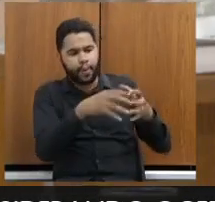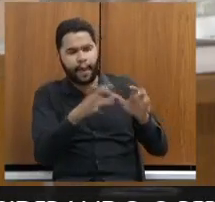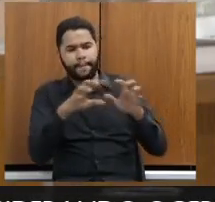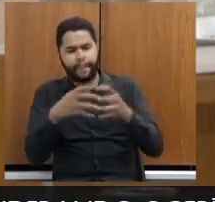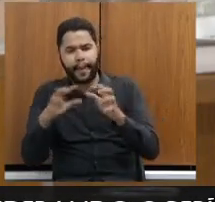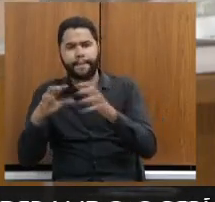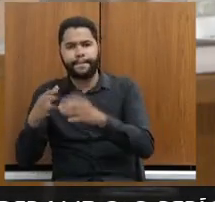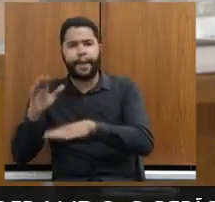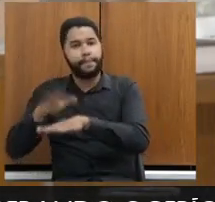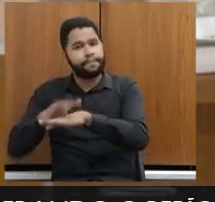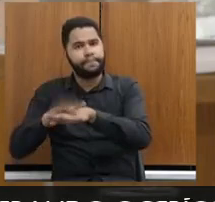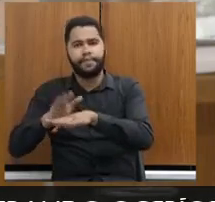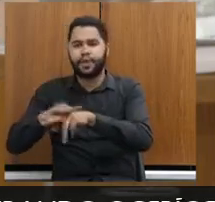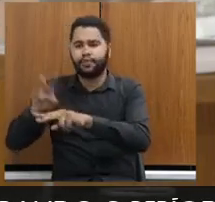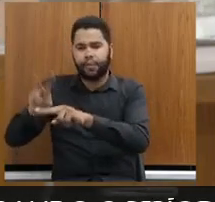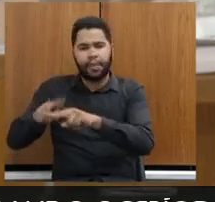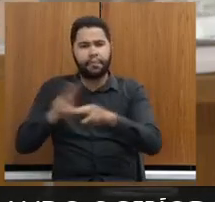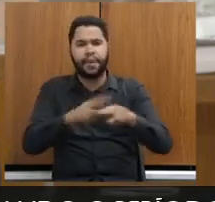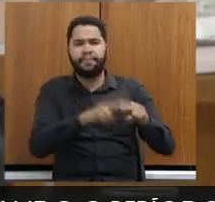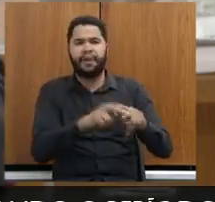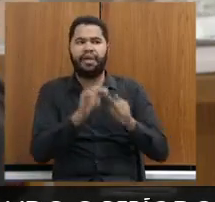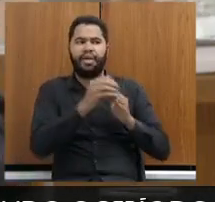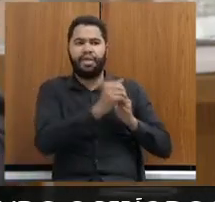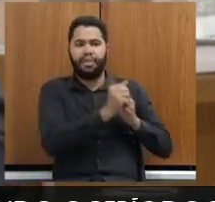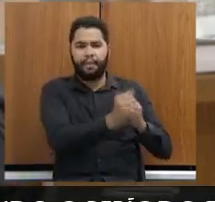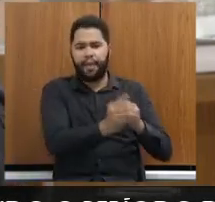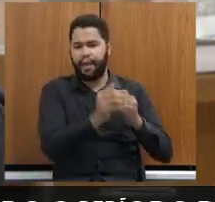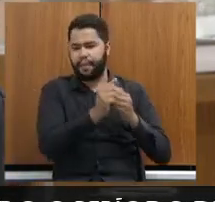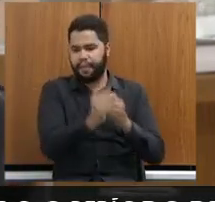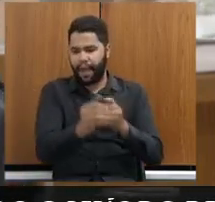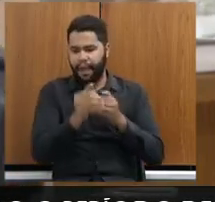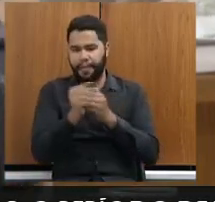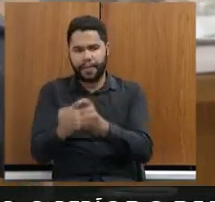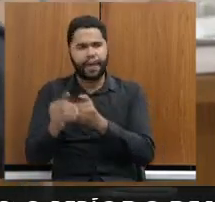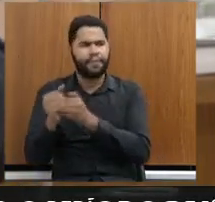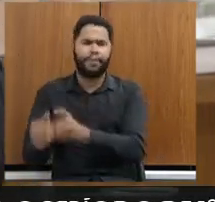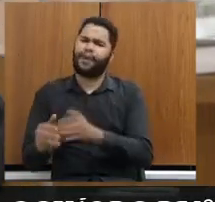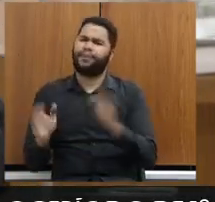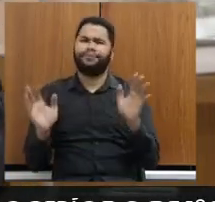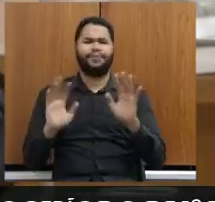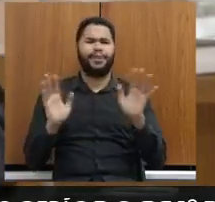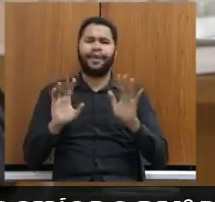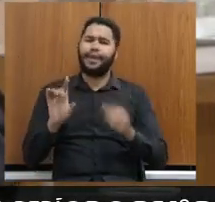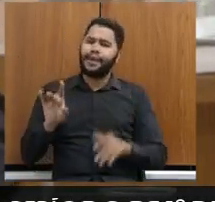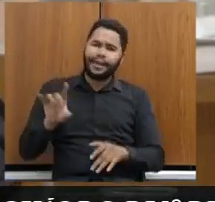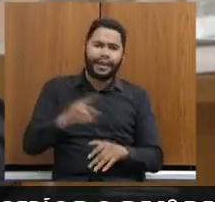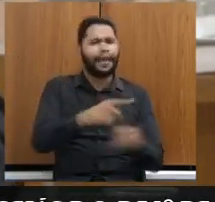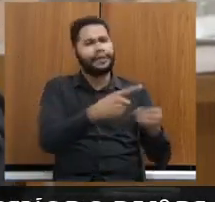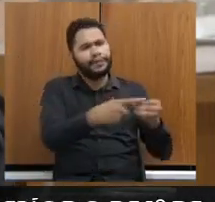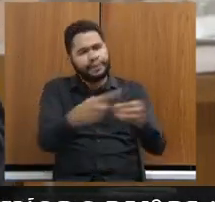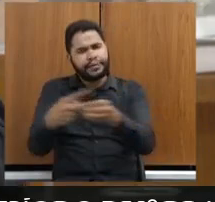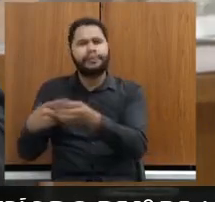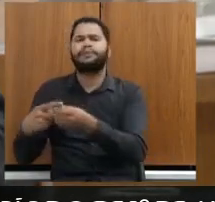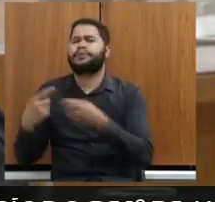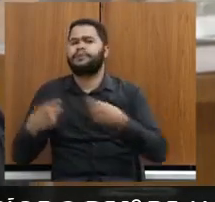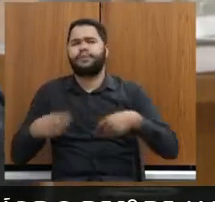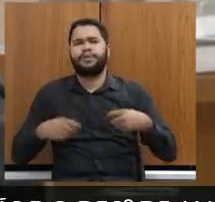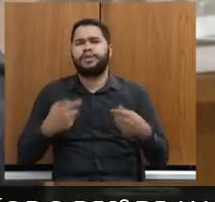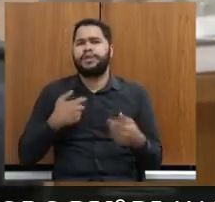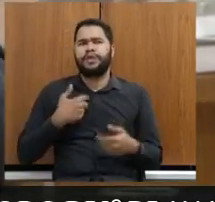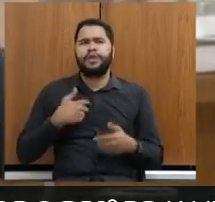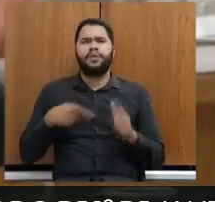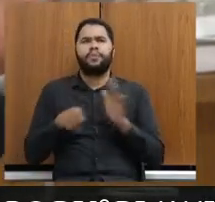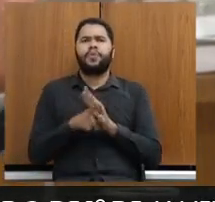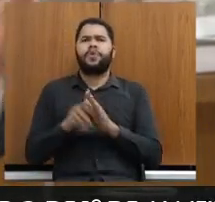carcerário não dá para ficar carregando preso de uma cidade para outra para muito longe não tô querendo